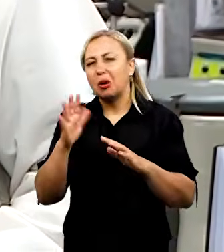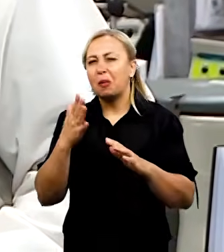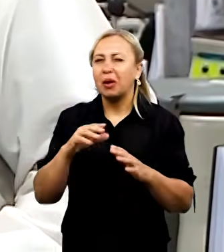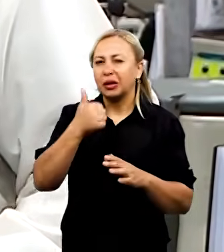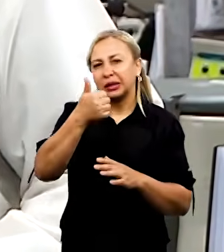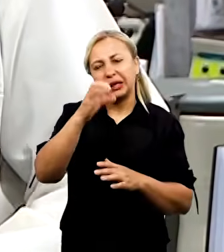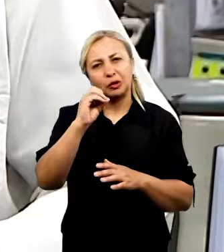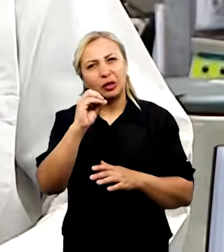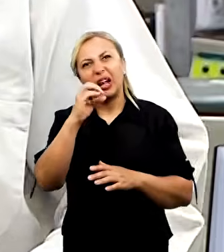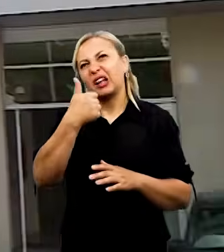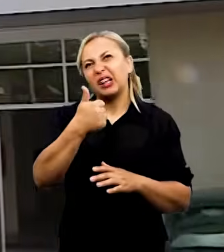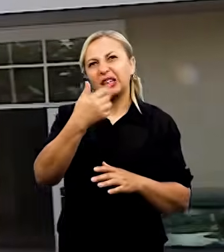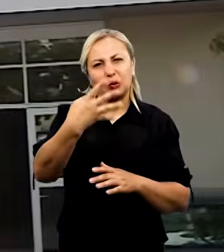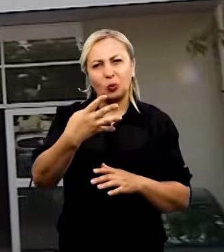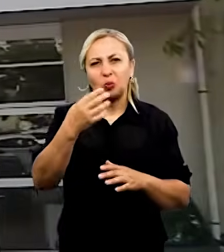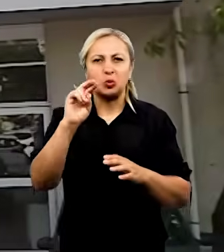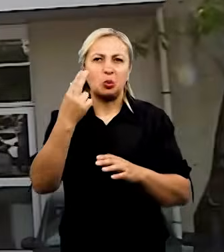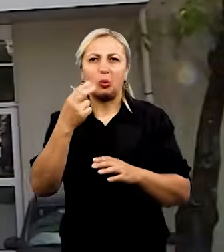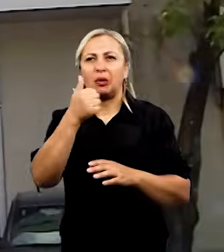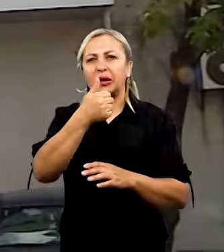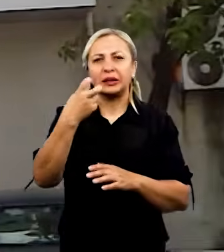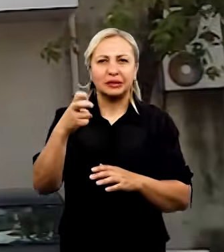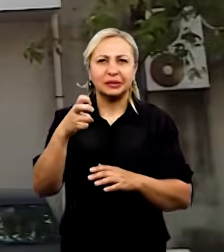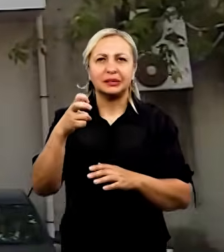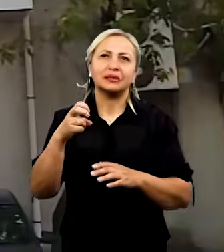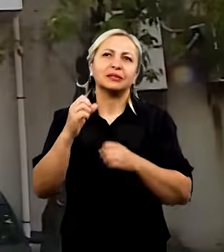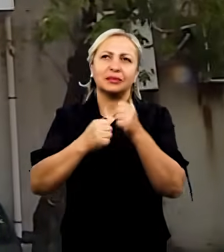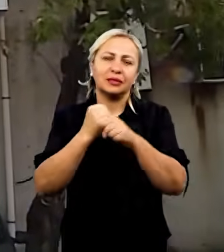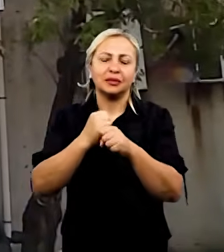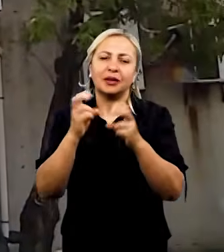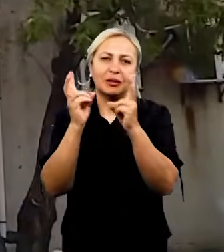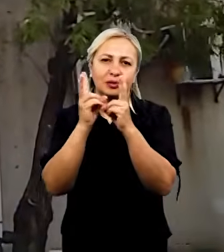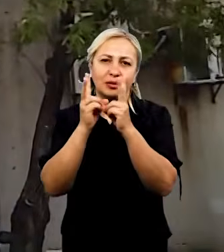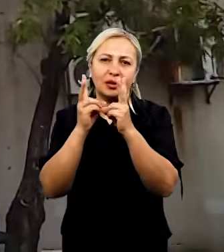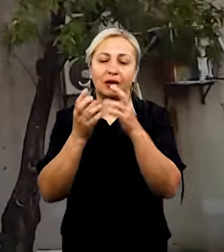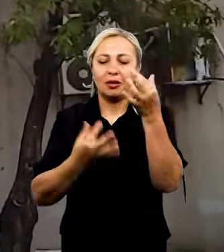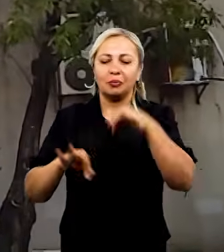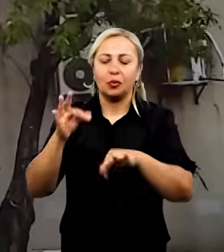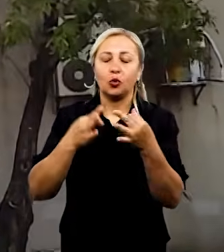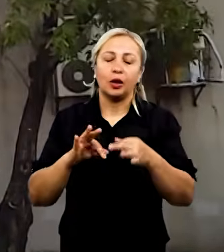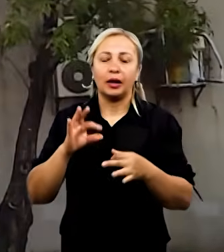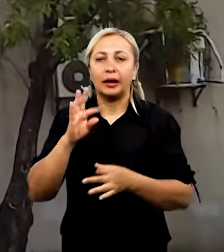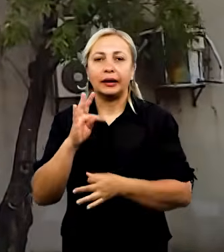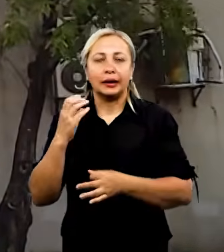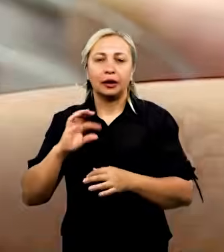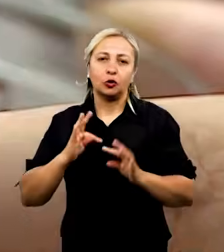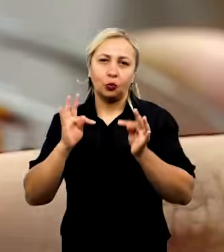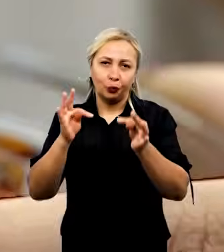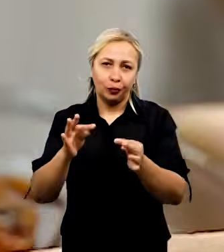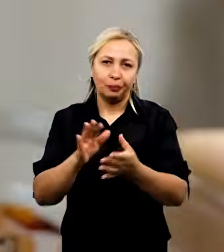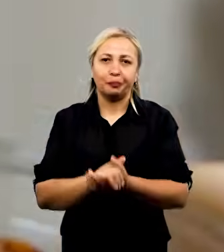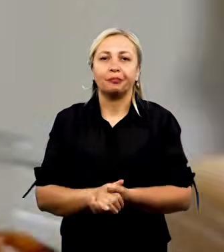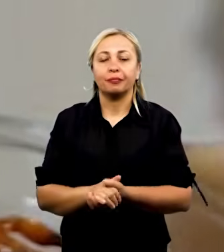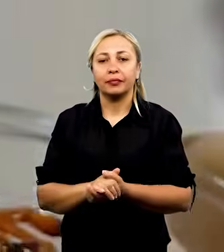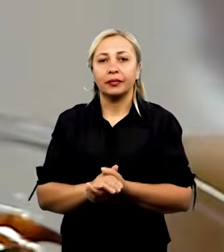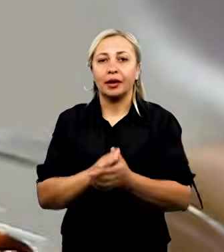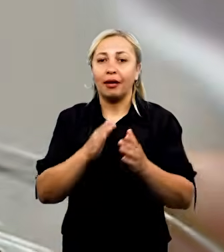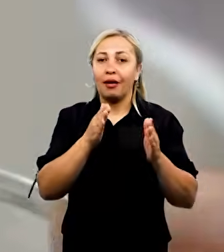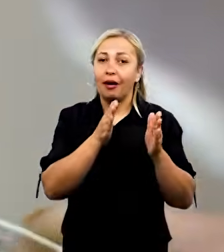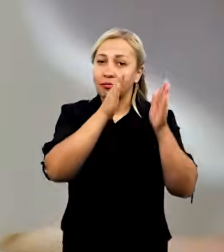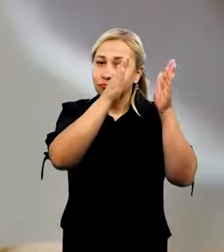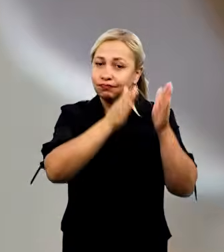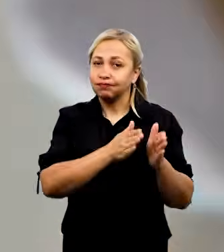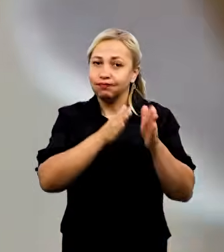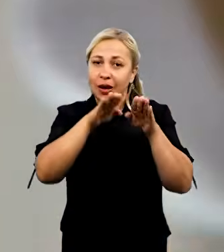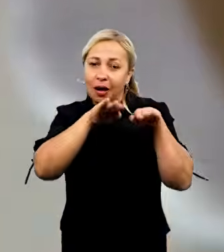na UFRN, no laboratório do TecBiofar. Em paralelo a esse início de estudo com os